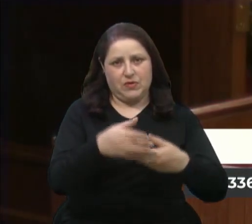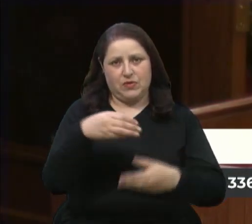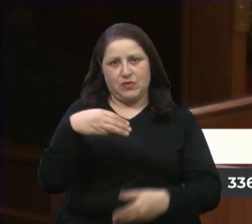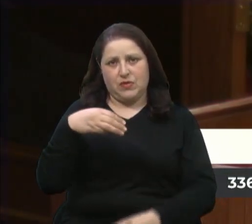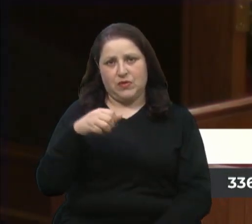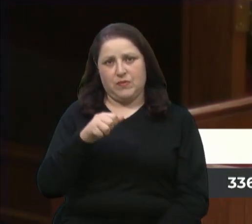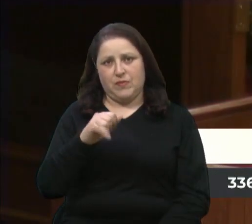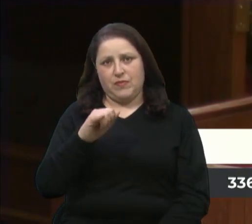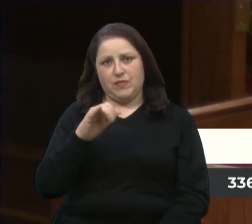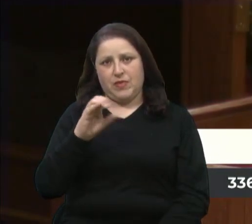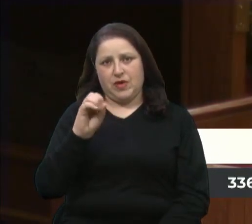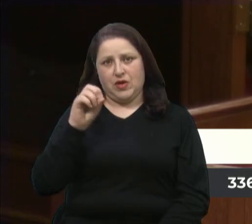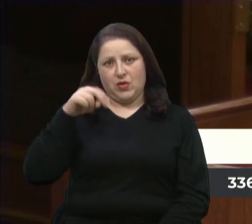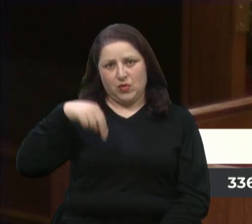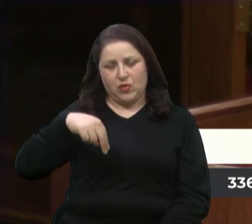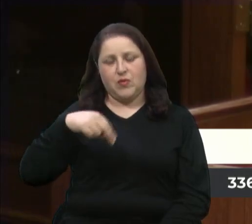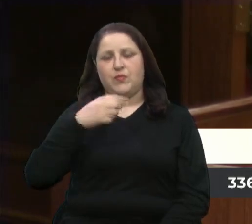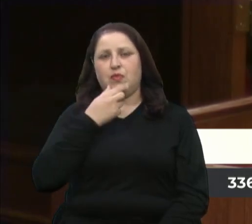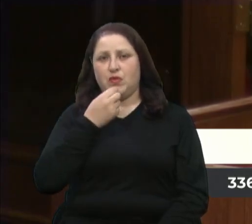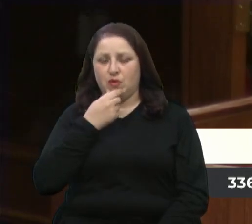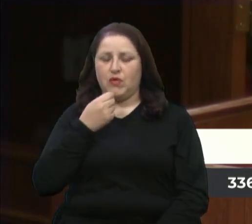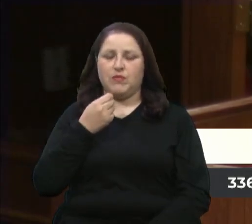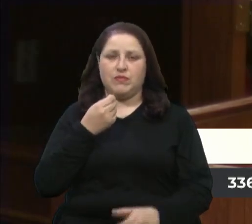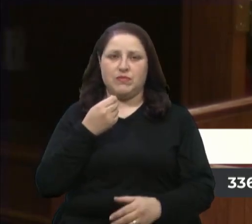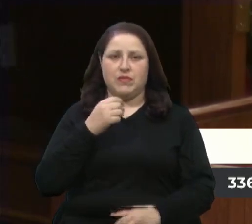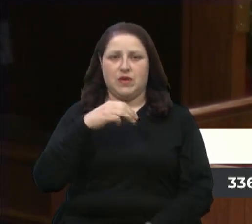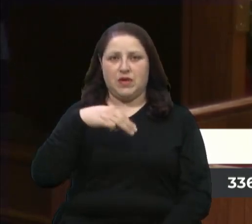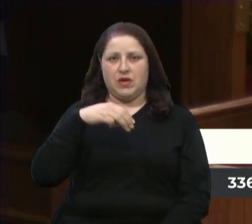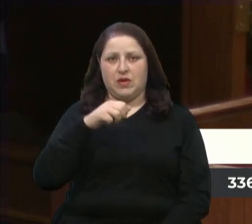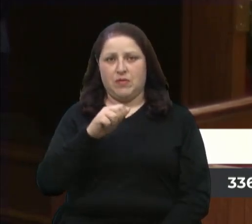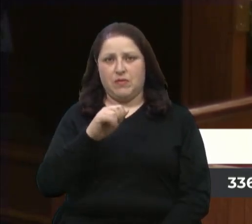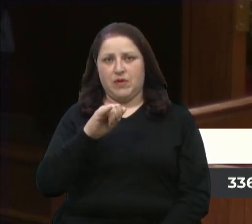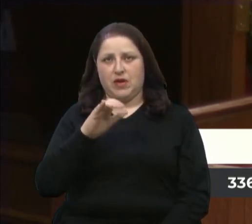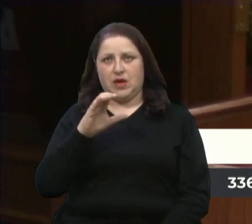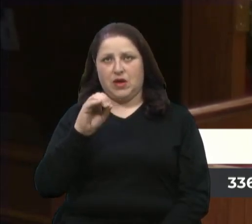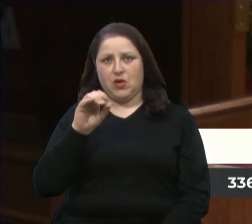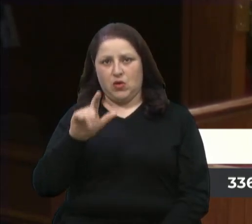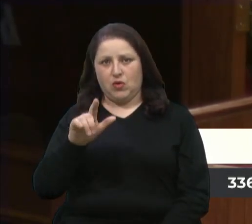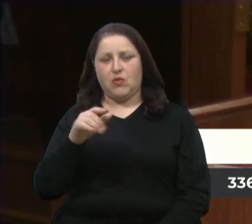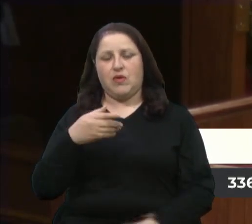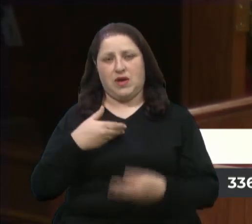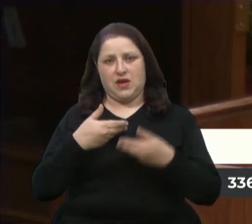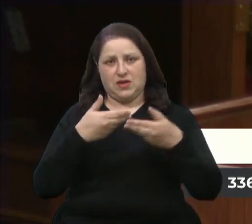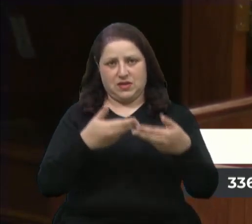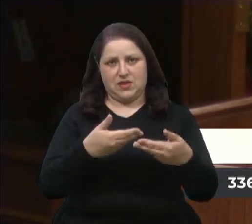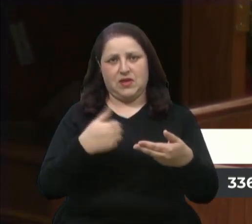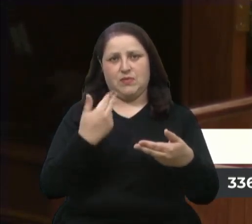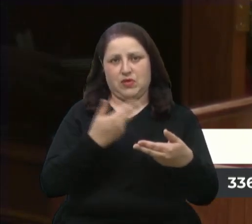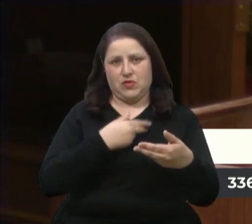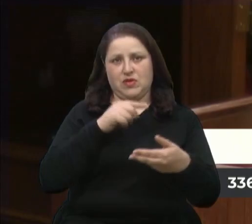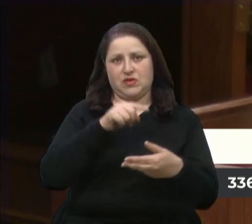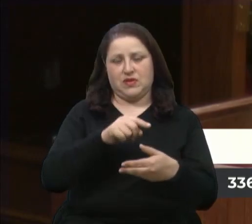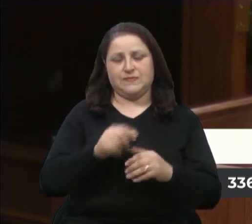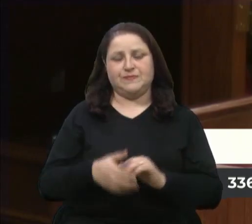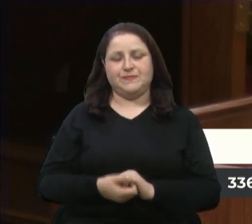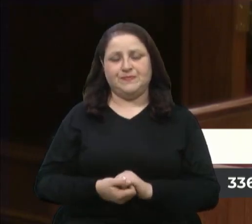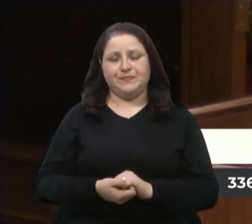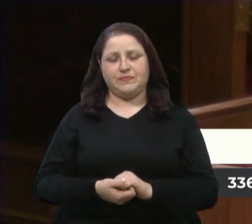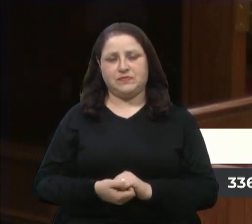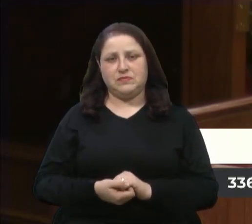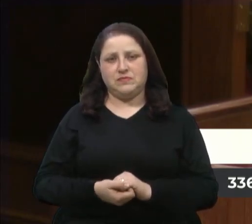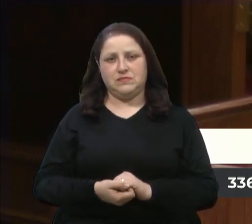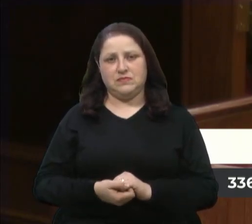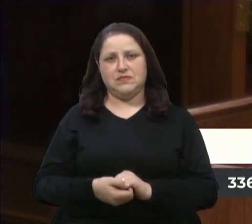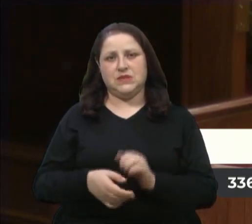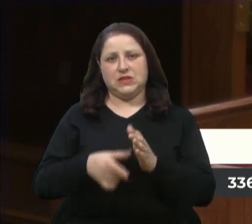Maicon, que recebeu nós lá. Maicol, melhor dizendo, Maicol. E antes, passadinha